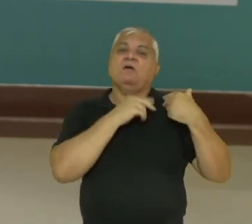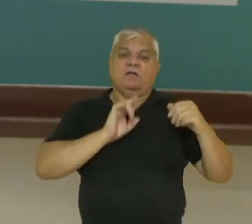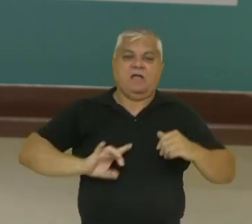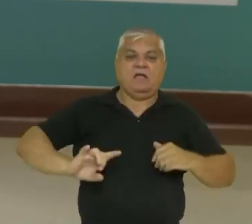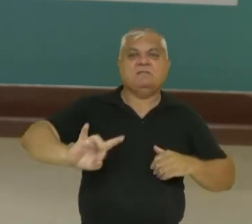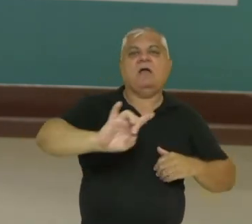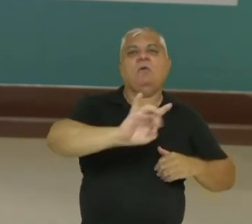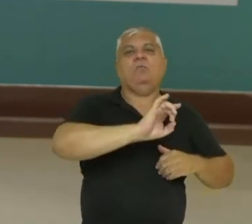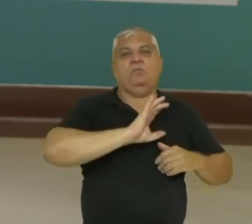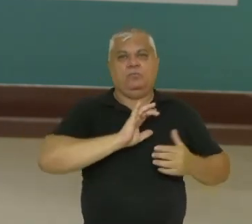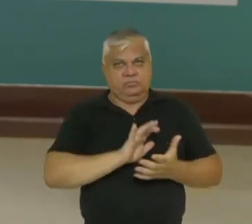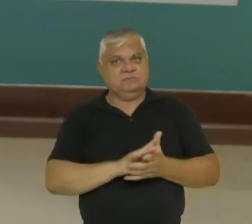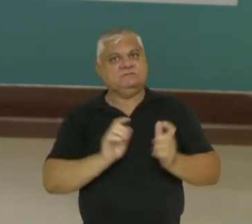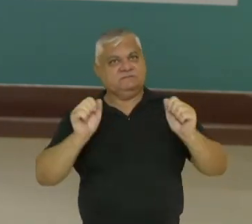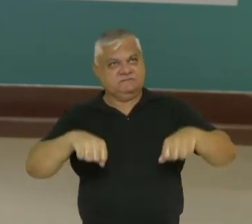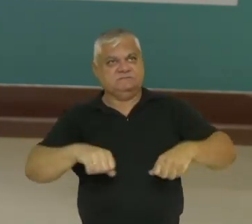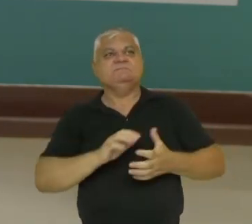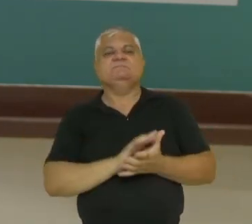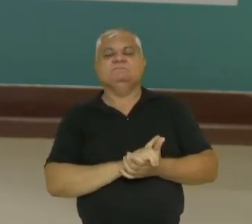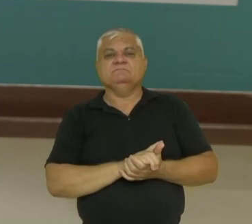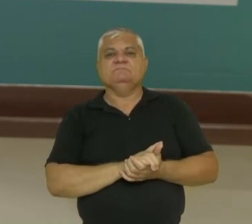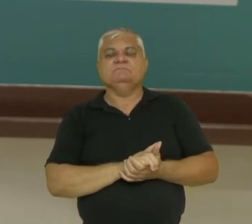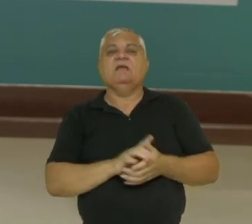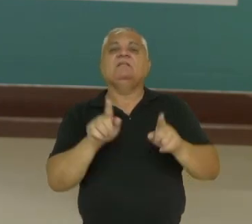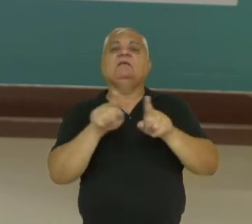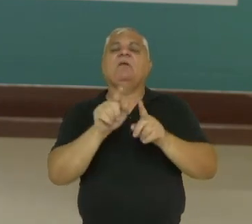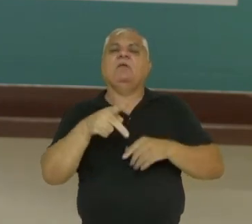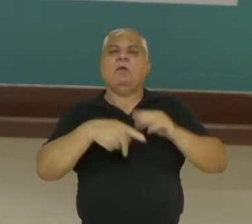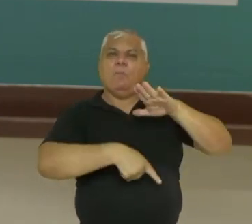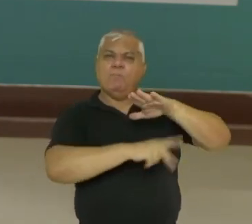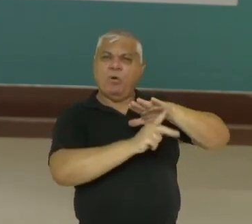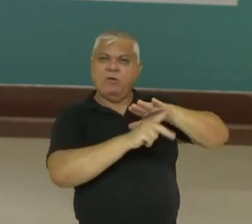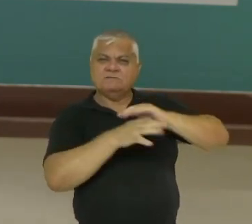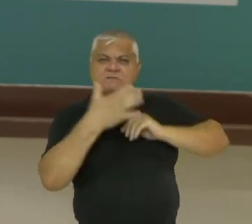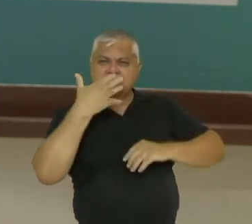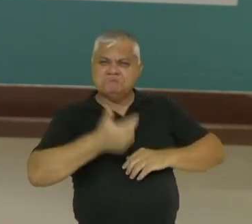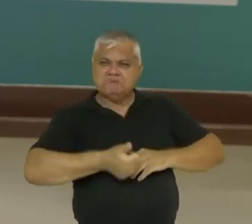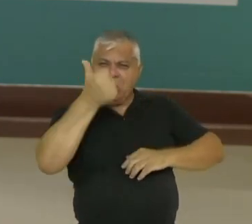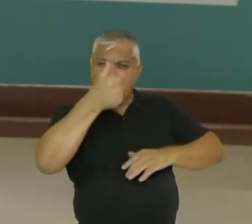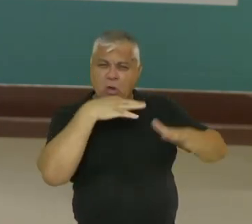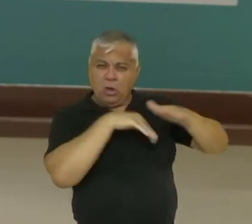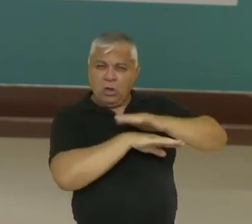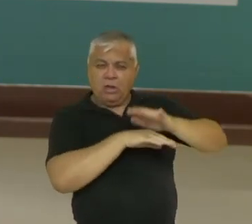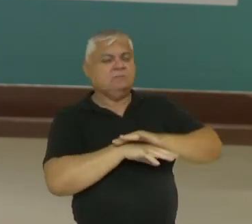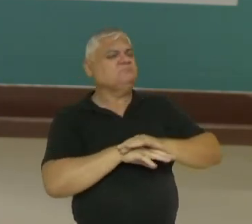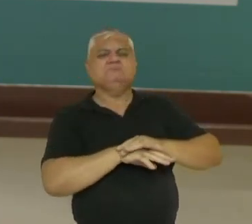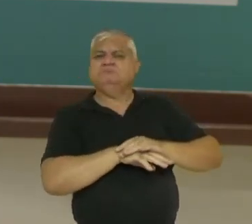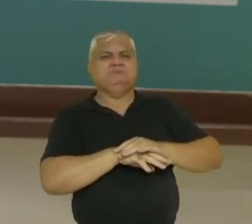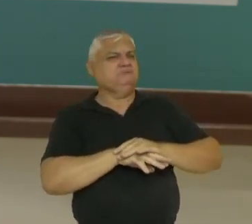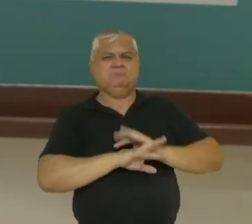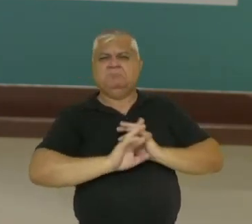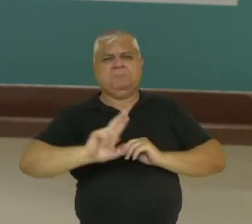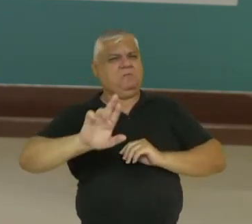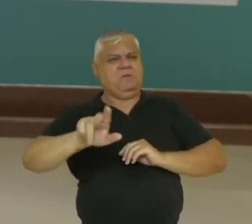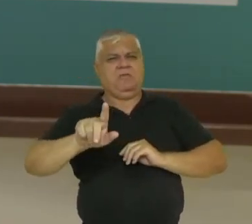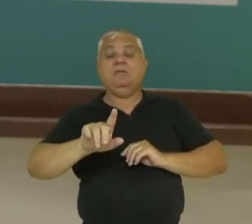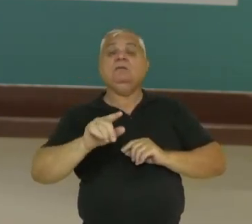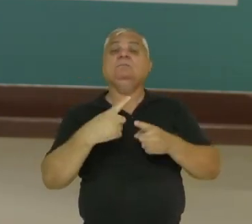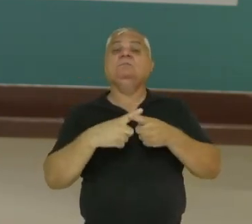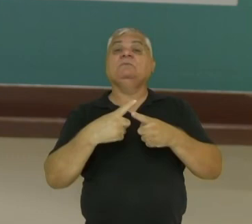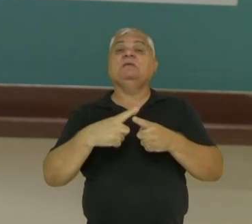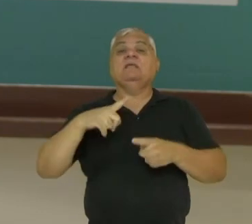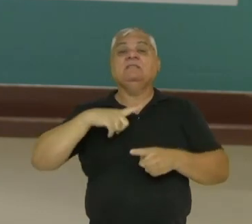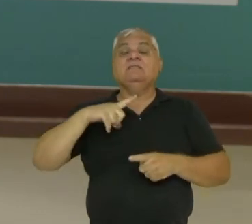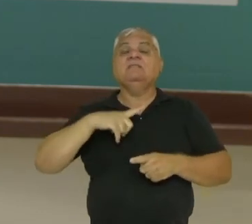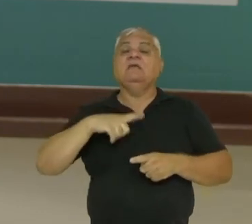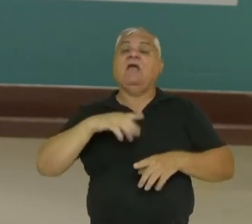diz orçamento familiar. Então todo mundo tem que conversar desde pequenininho. Se vocês não fizeram, foi errado,